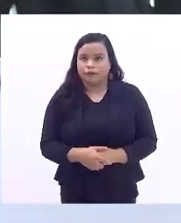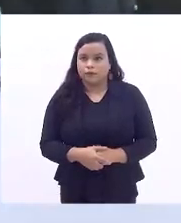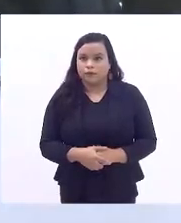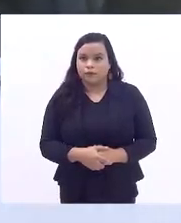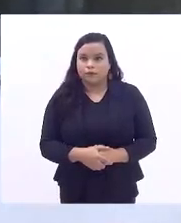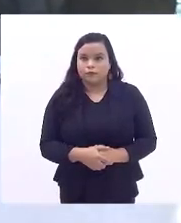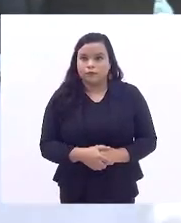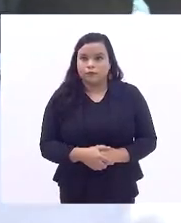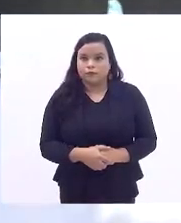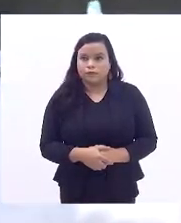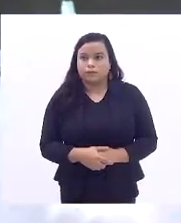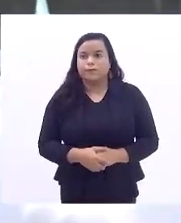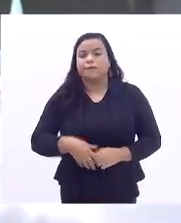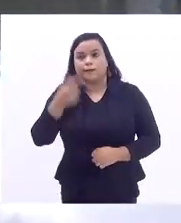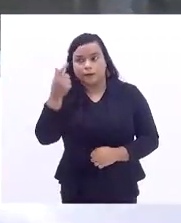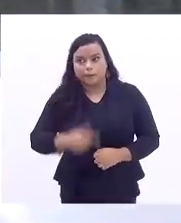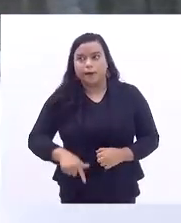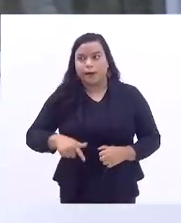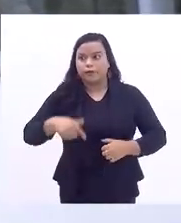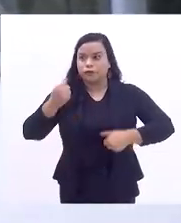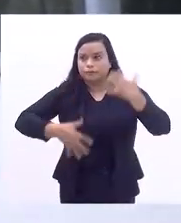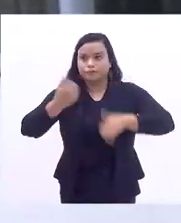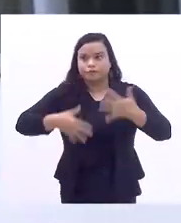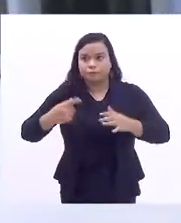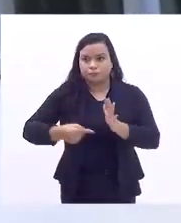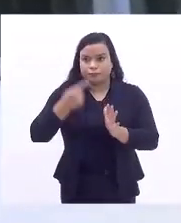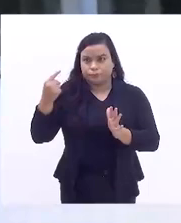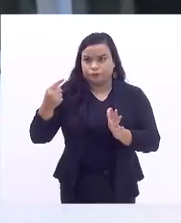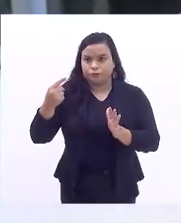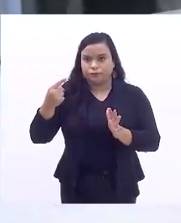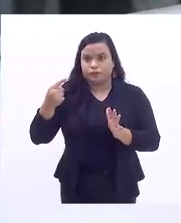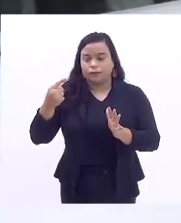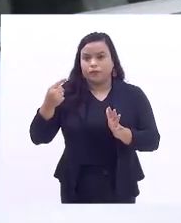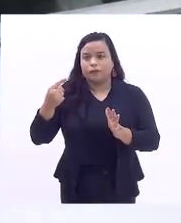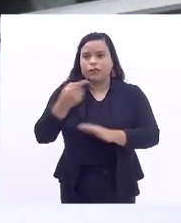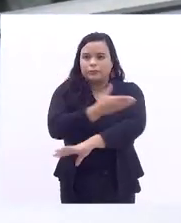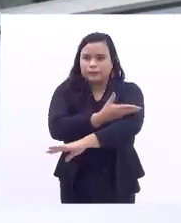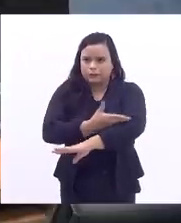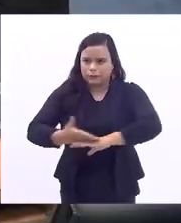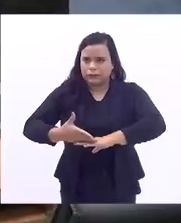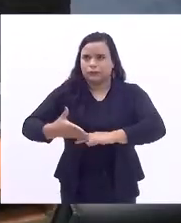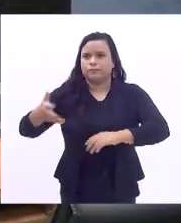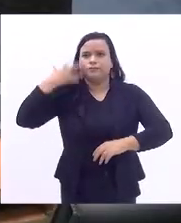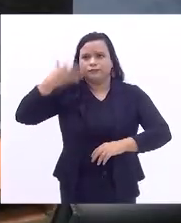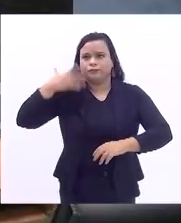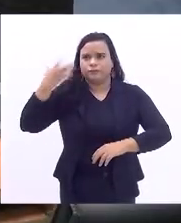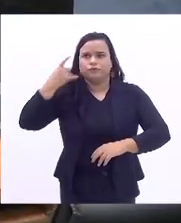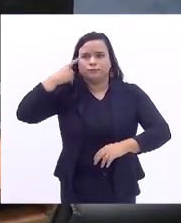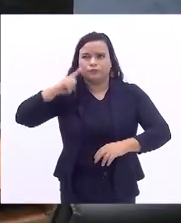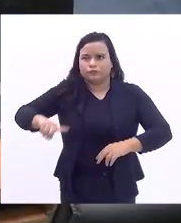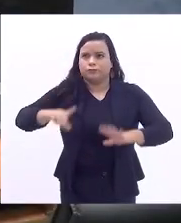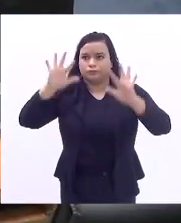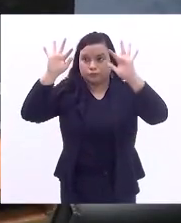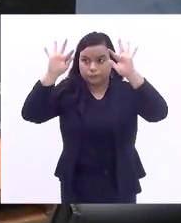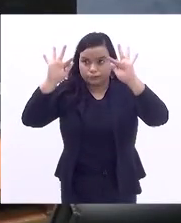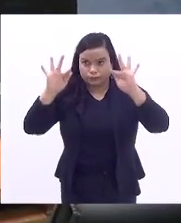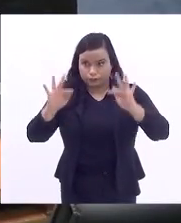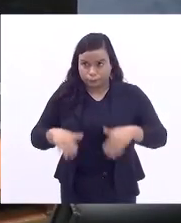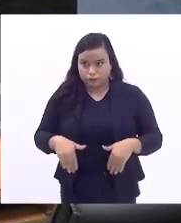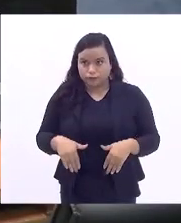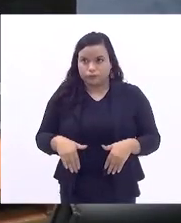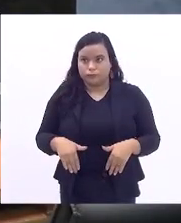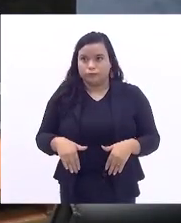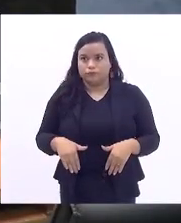há nada mais a tratar na primeira sessão Extraordinária na sessão ordinária do dia a mesma